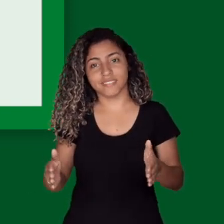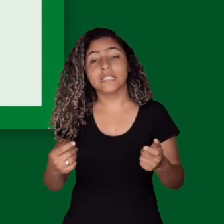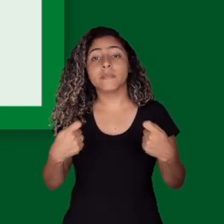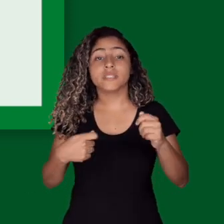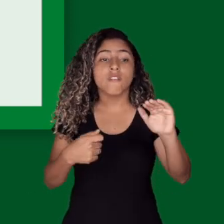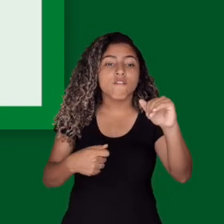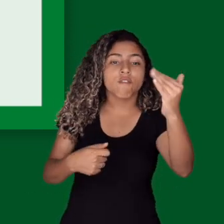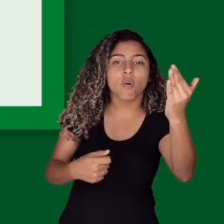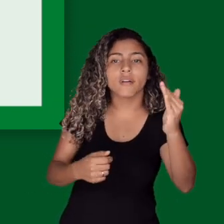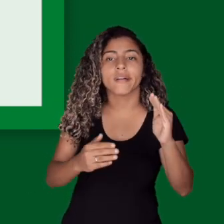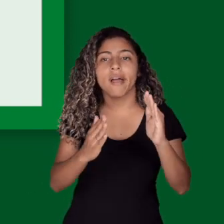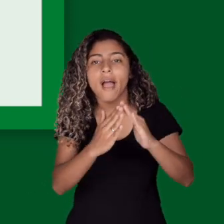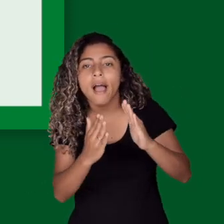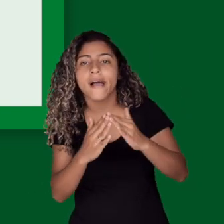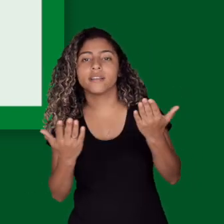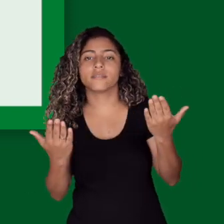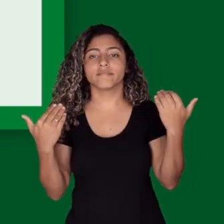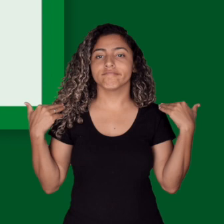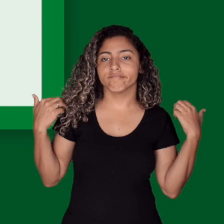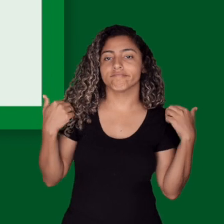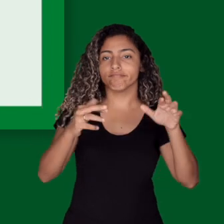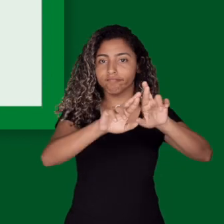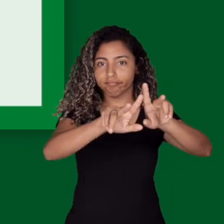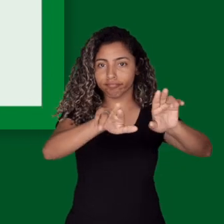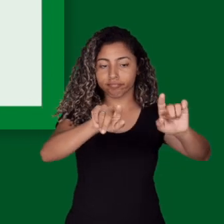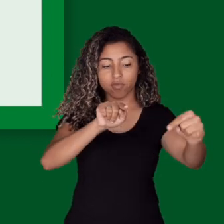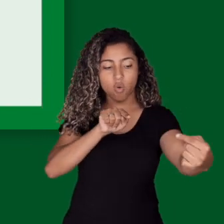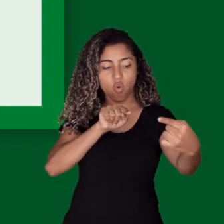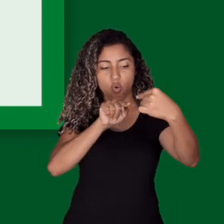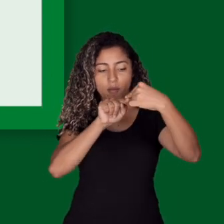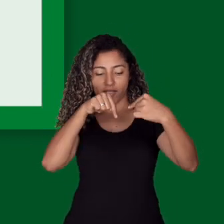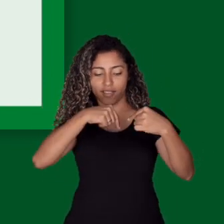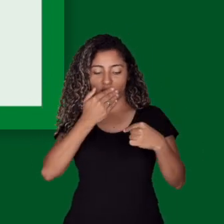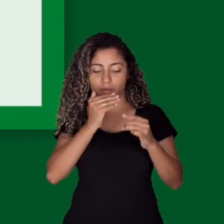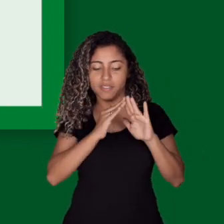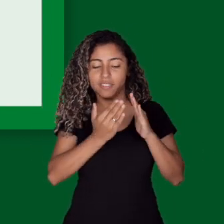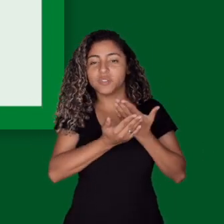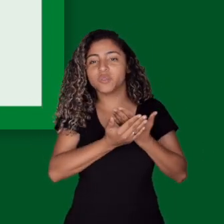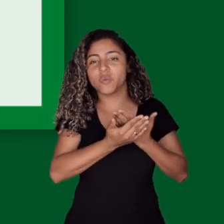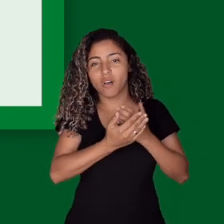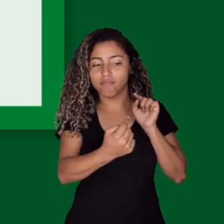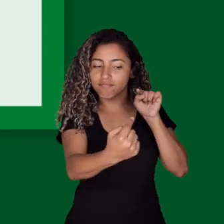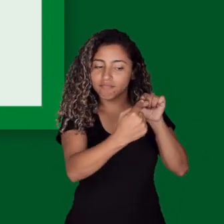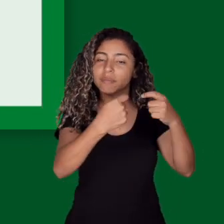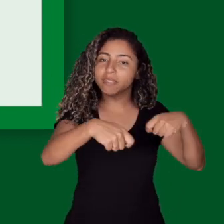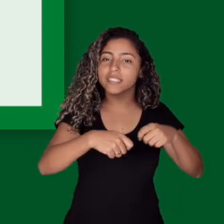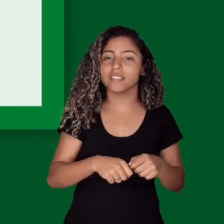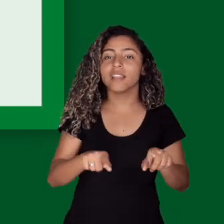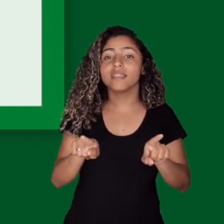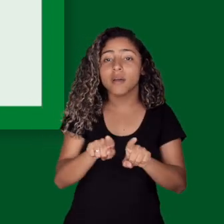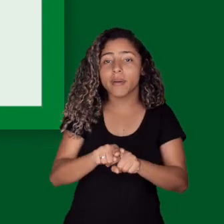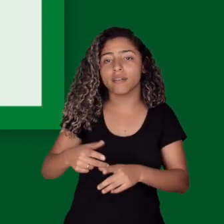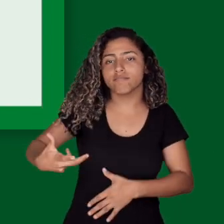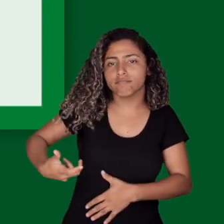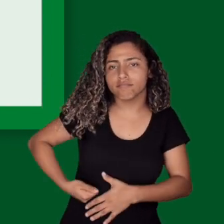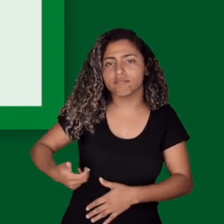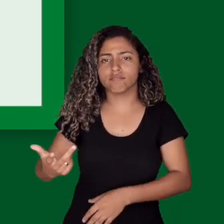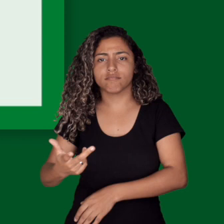para casar o que ele está comendo dentro da escola e tem que casar junto com o plano